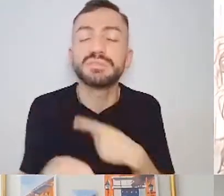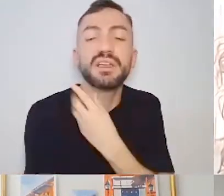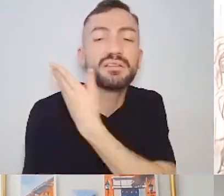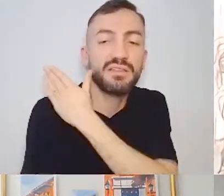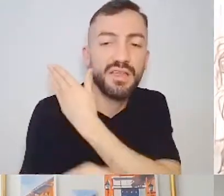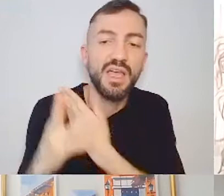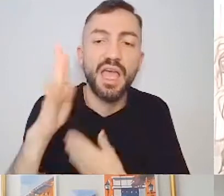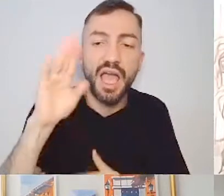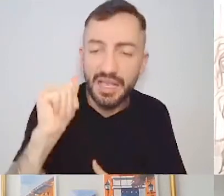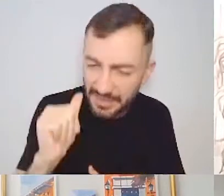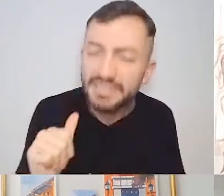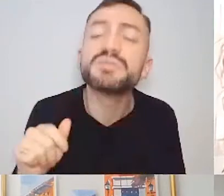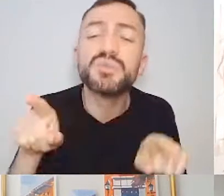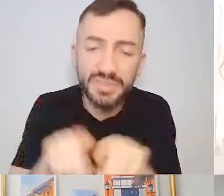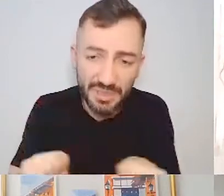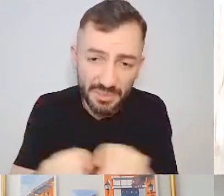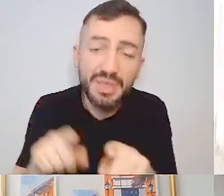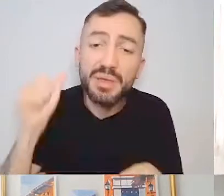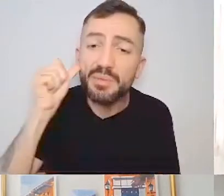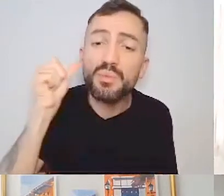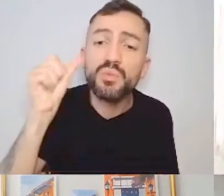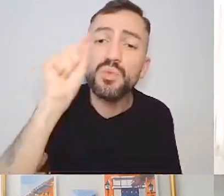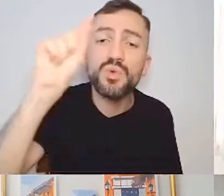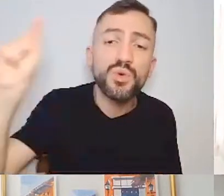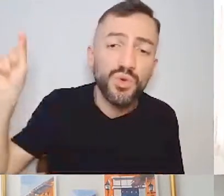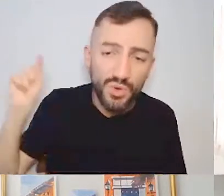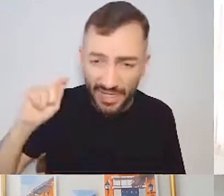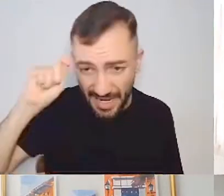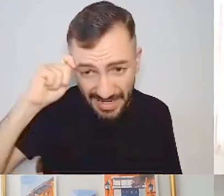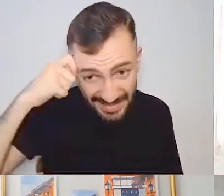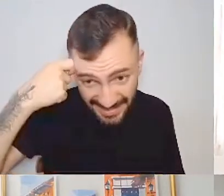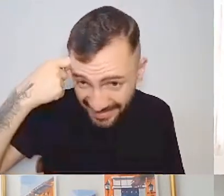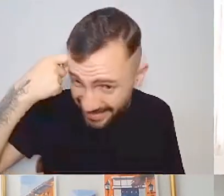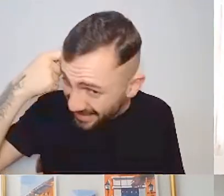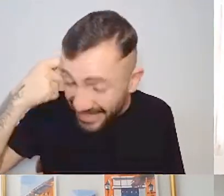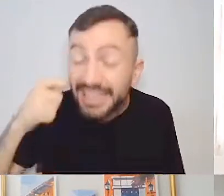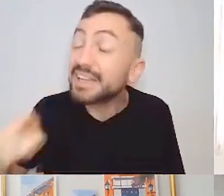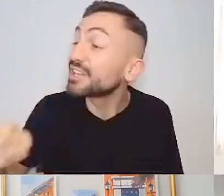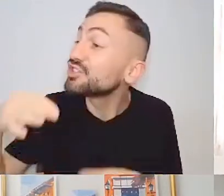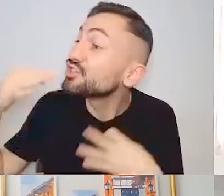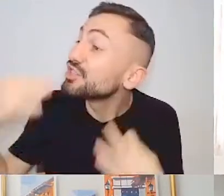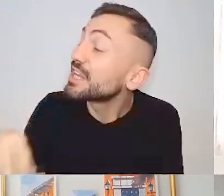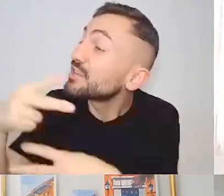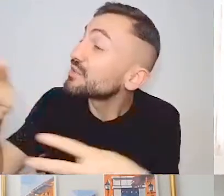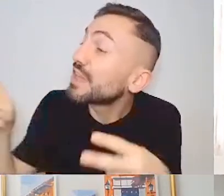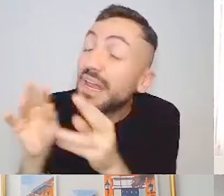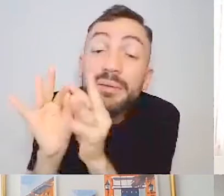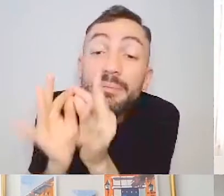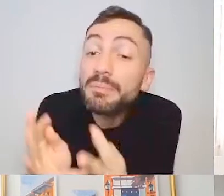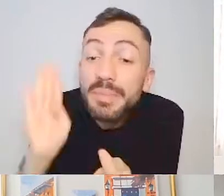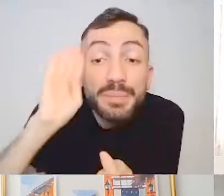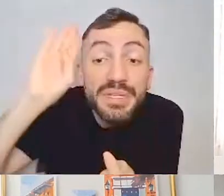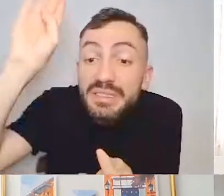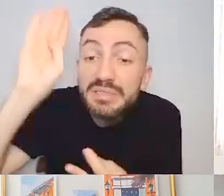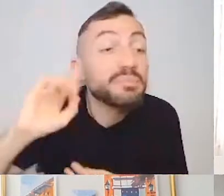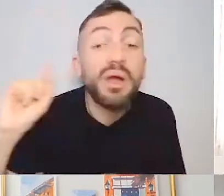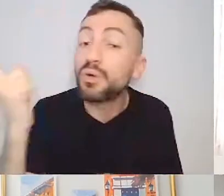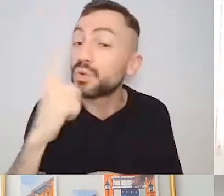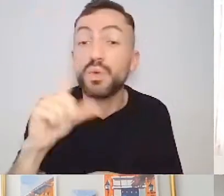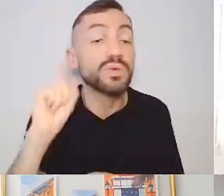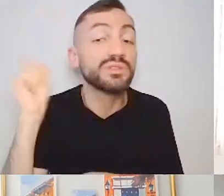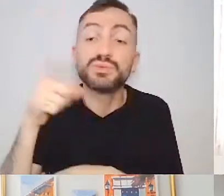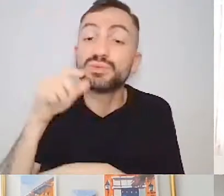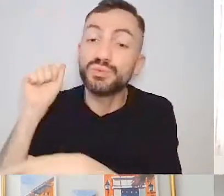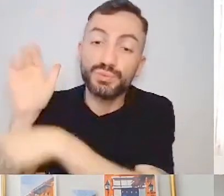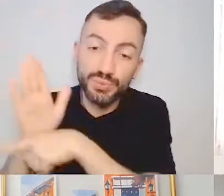essa barreira de acesso às mulheres negras, seus direitos básicos, são ainda mais agravados, né? E também nós estamos nesse momento de